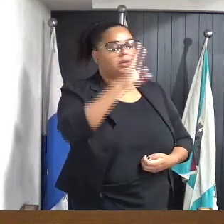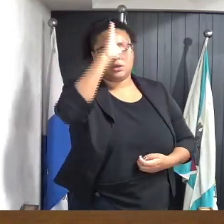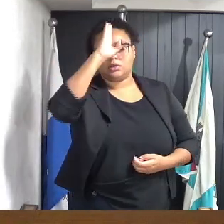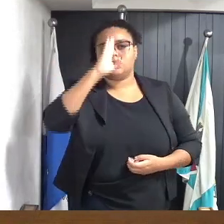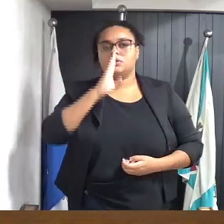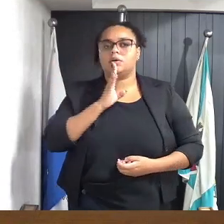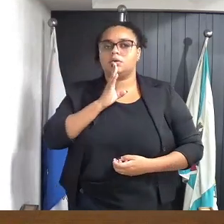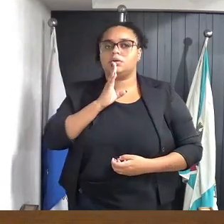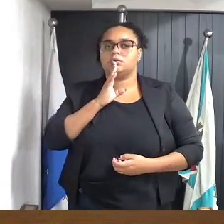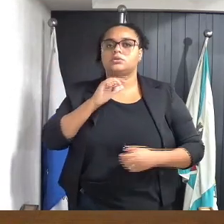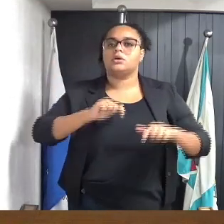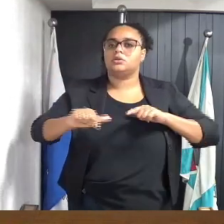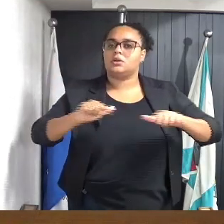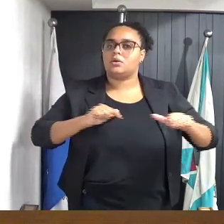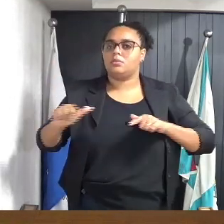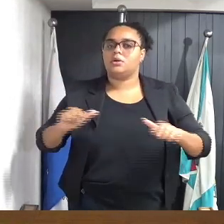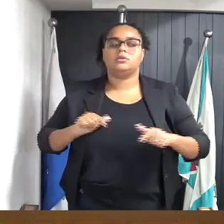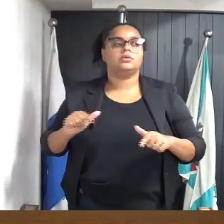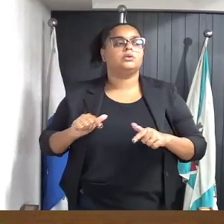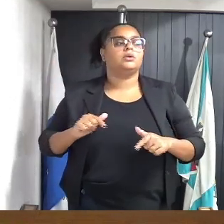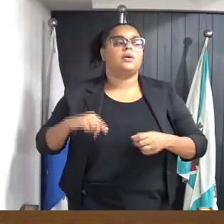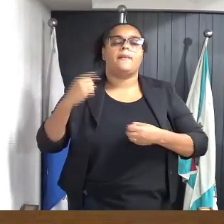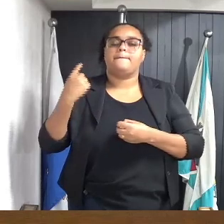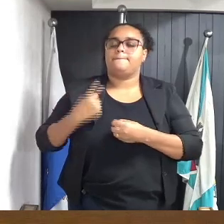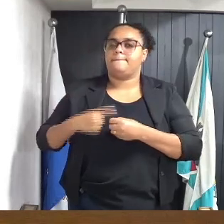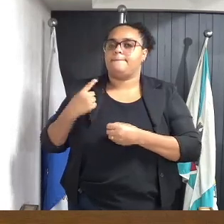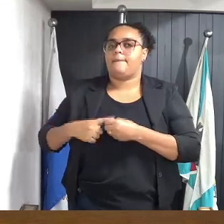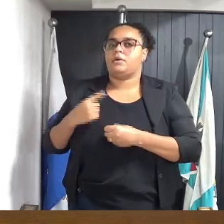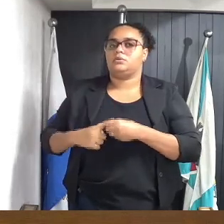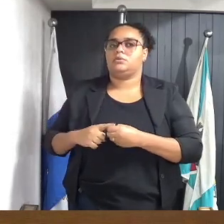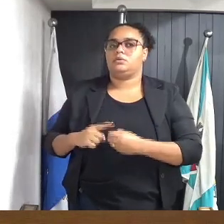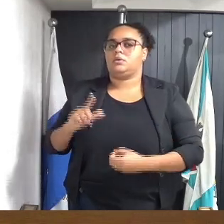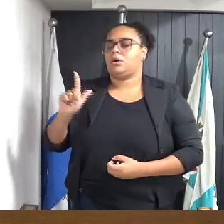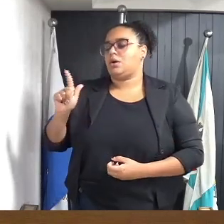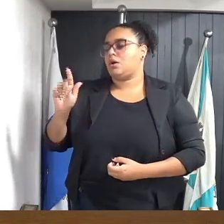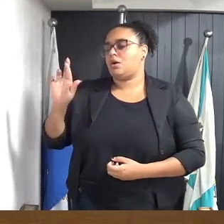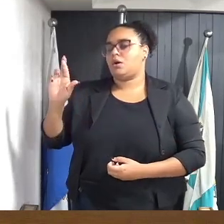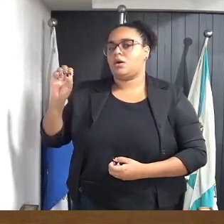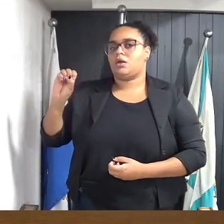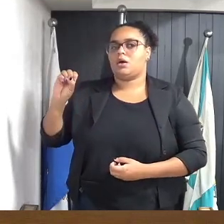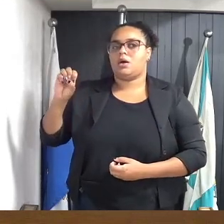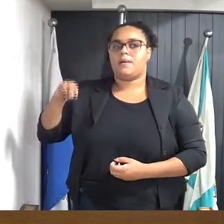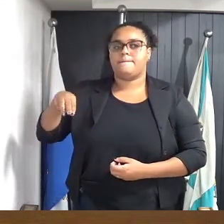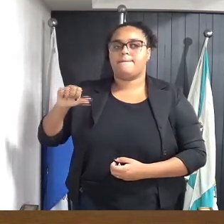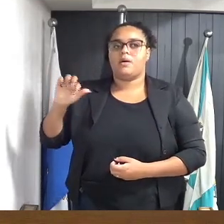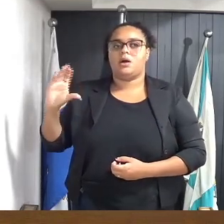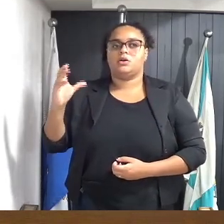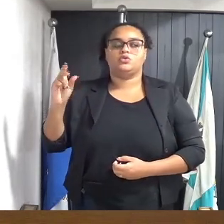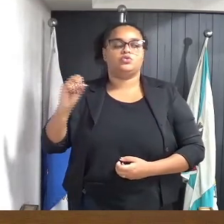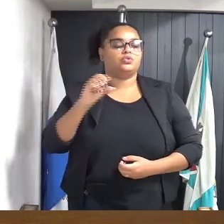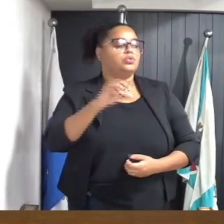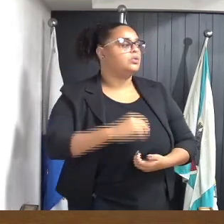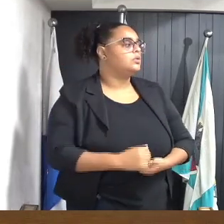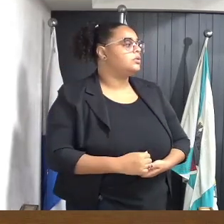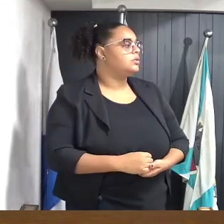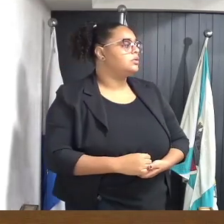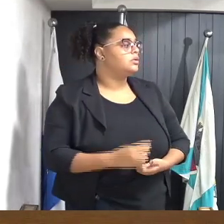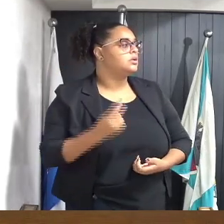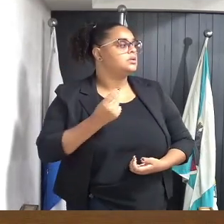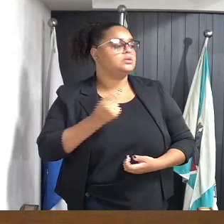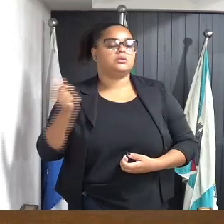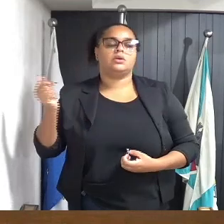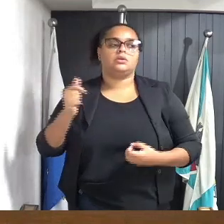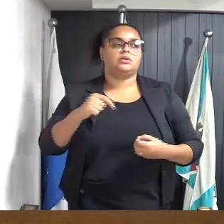gratuita serviço de transporte público no bairro Jardim Gramacho, primeiro distrito deste município, com o seguinte itinerário: saída